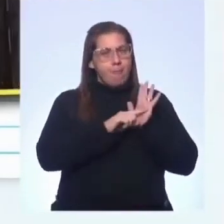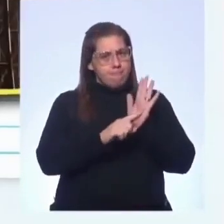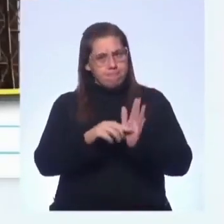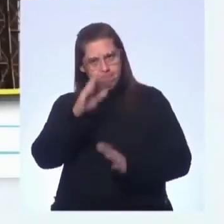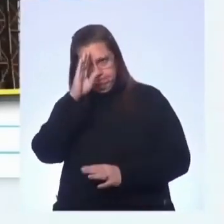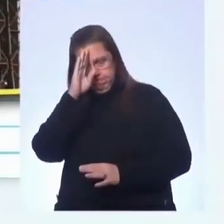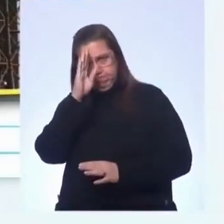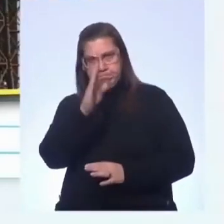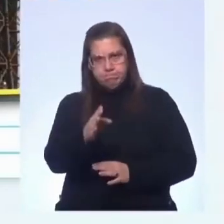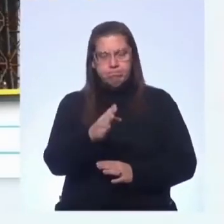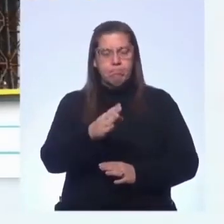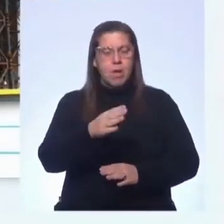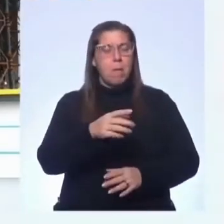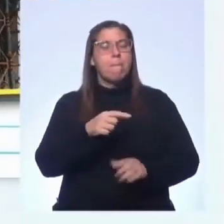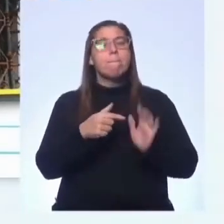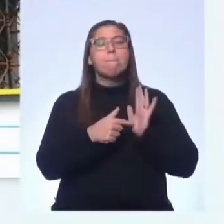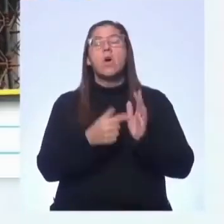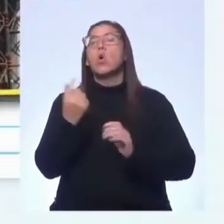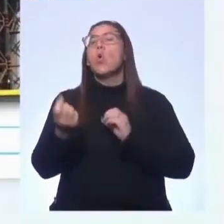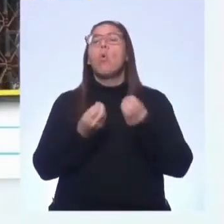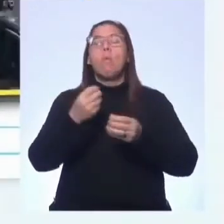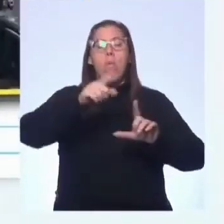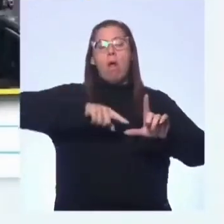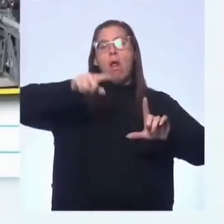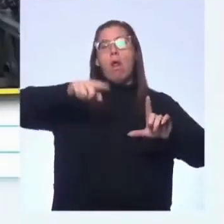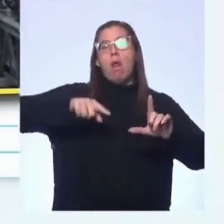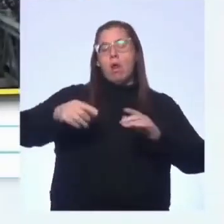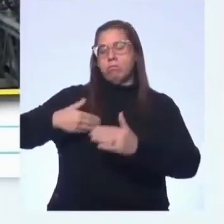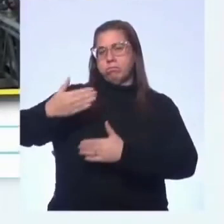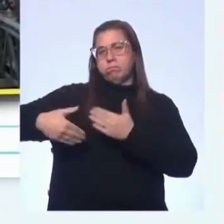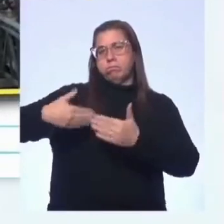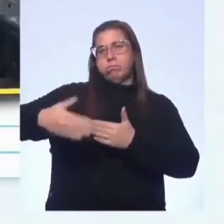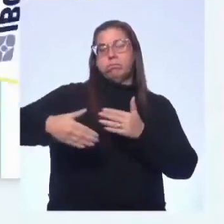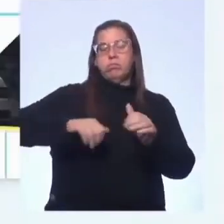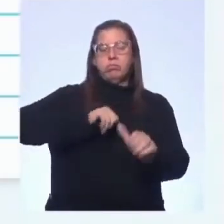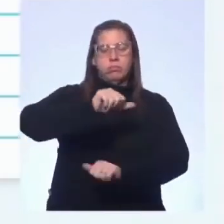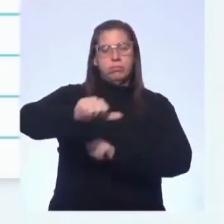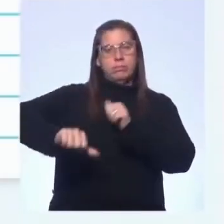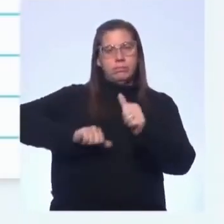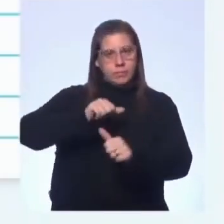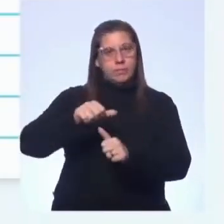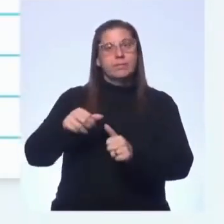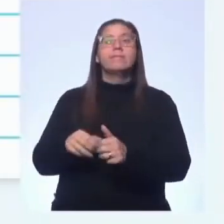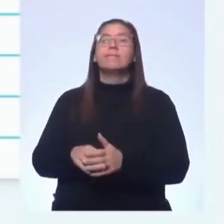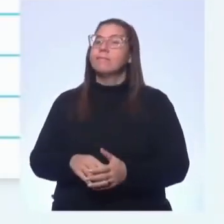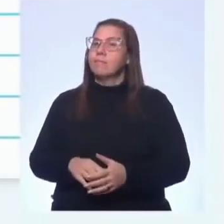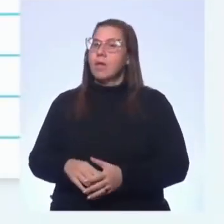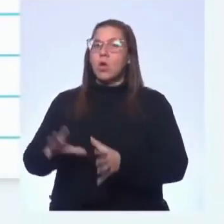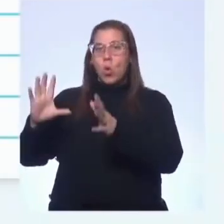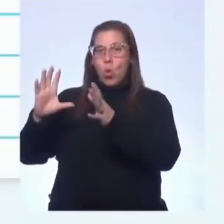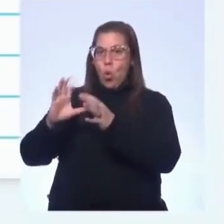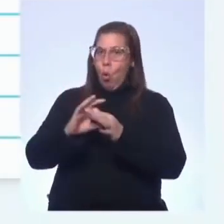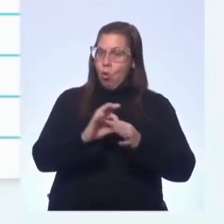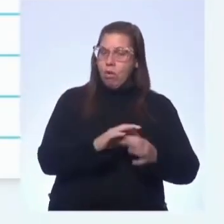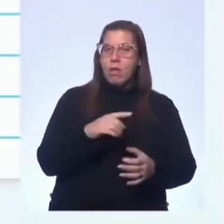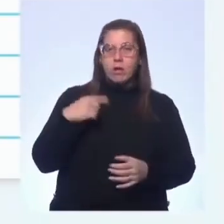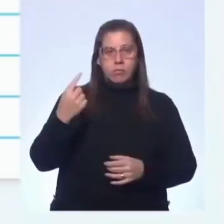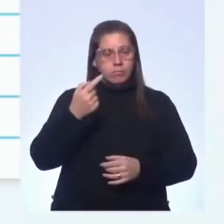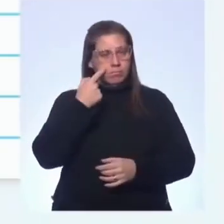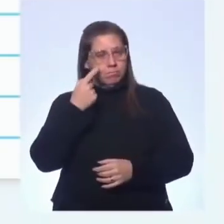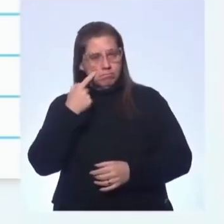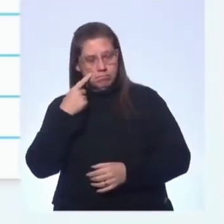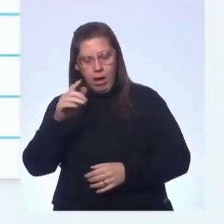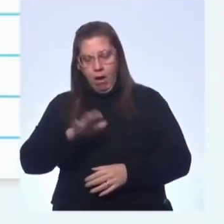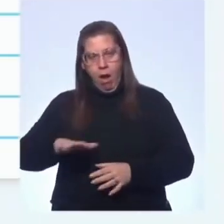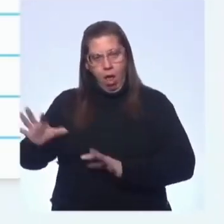a realização de uma leitura dessa realidade geográfica em constante transformação. É nesse contexto que surge o termo arranjo